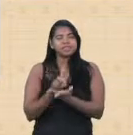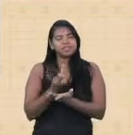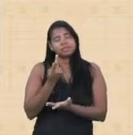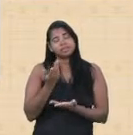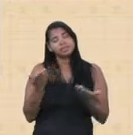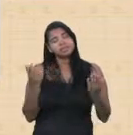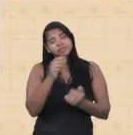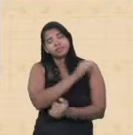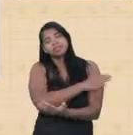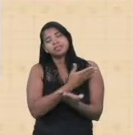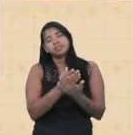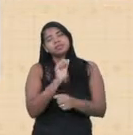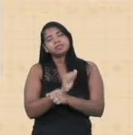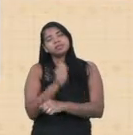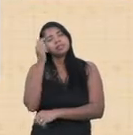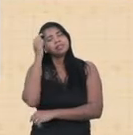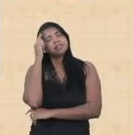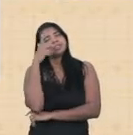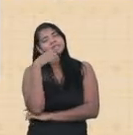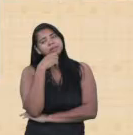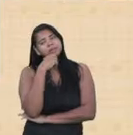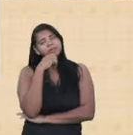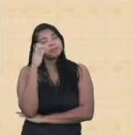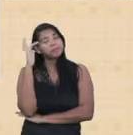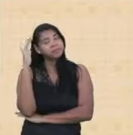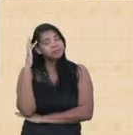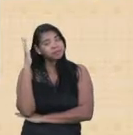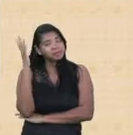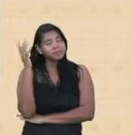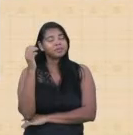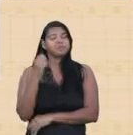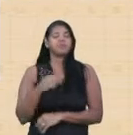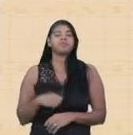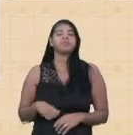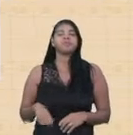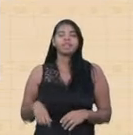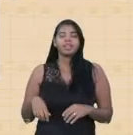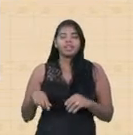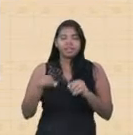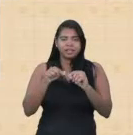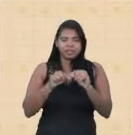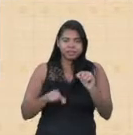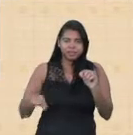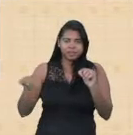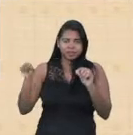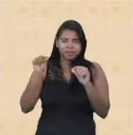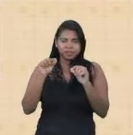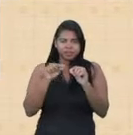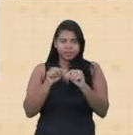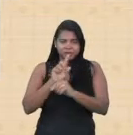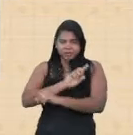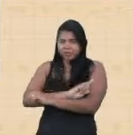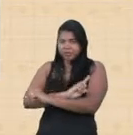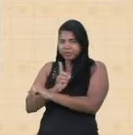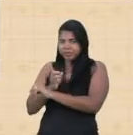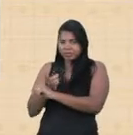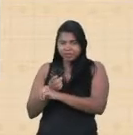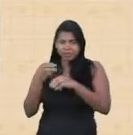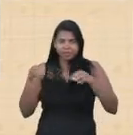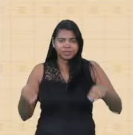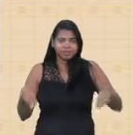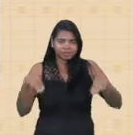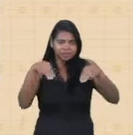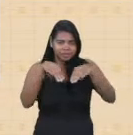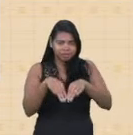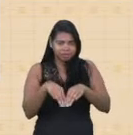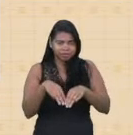pare e pense comigo, Mequetrefe, existe ângulo entre a velocidade e o campo se elas estiverem lado a lado? Não, né, Mequetrefe?